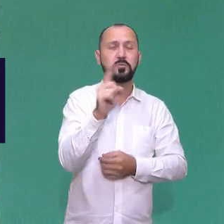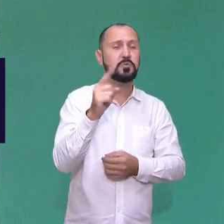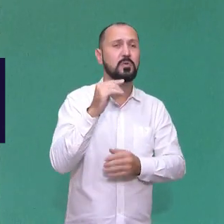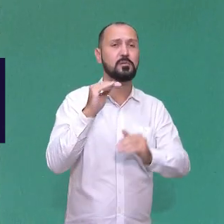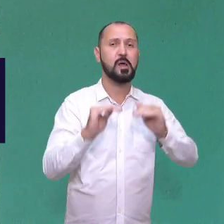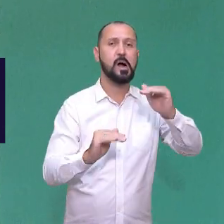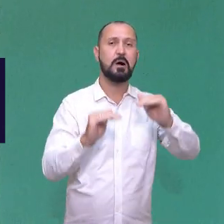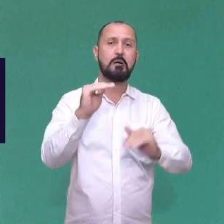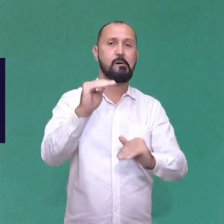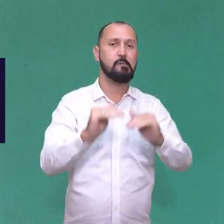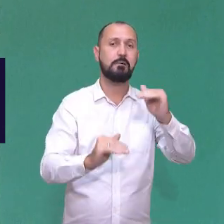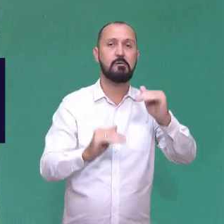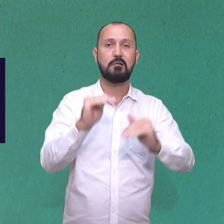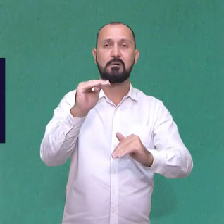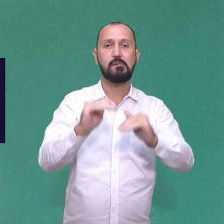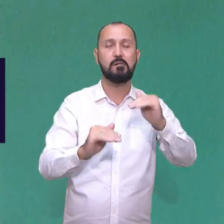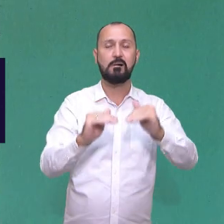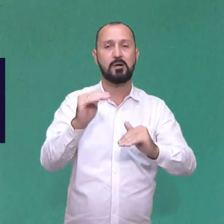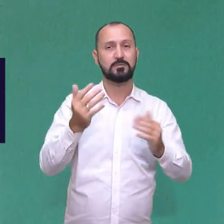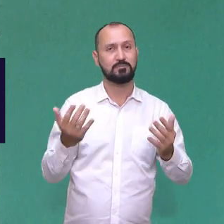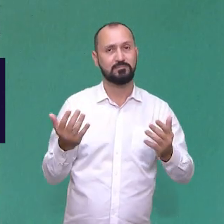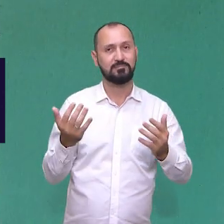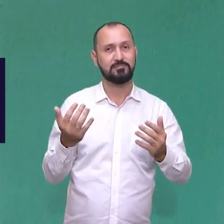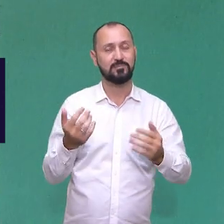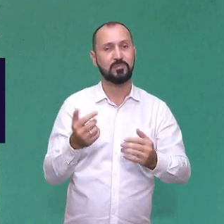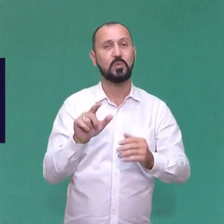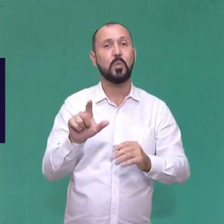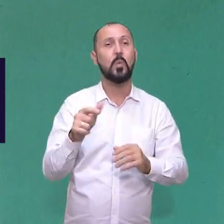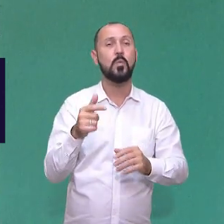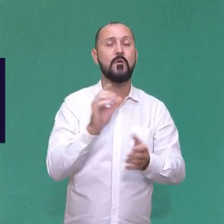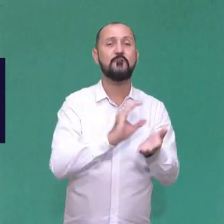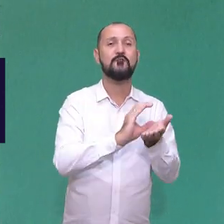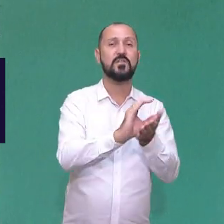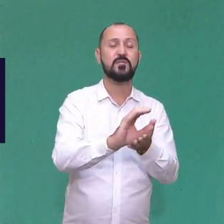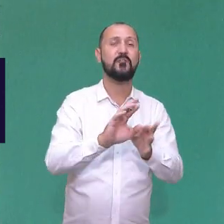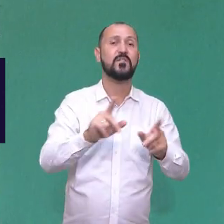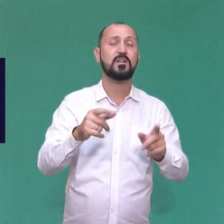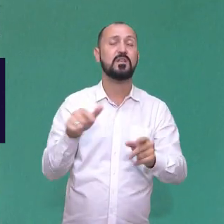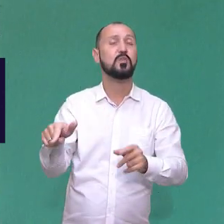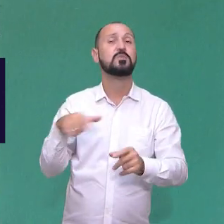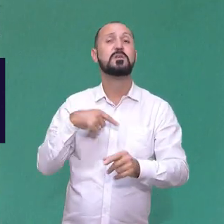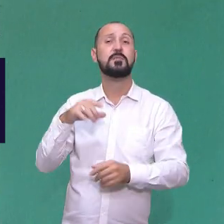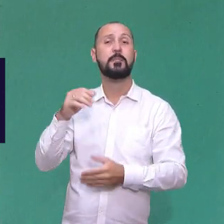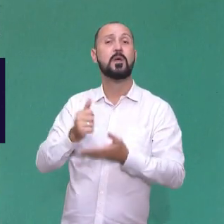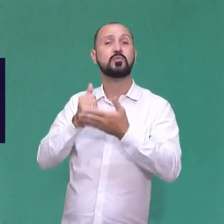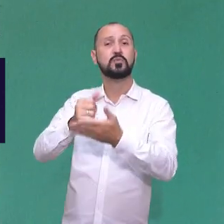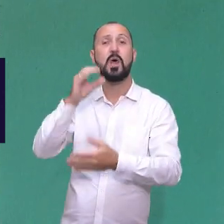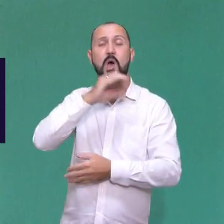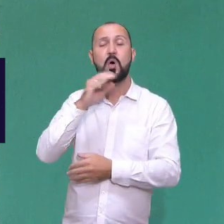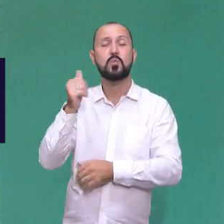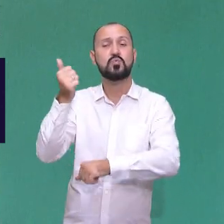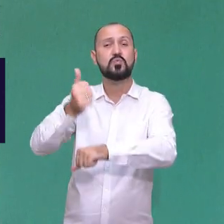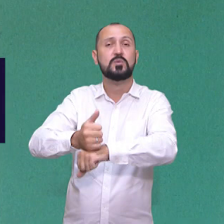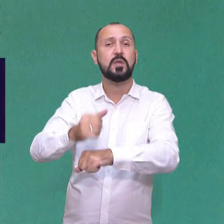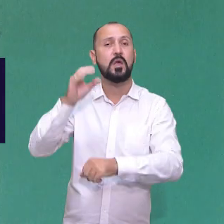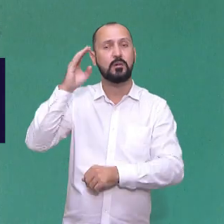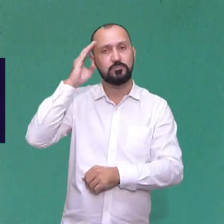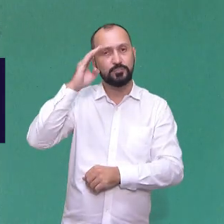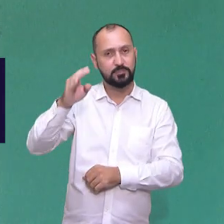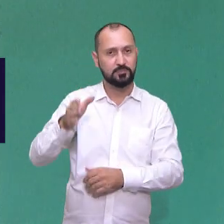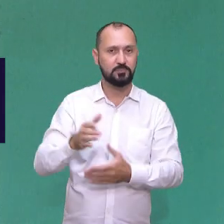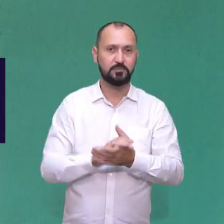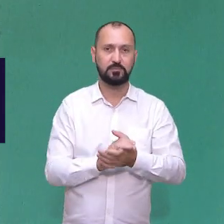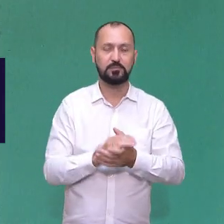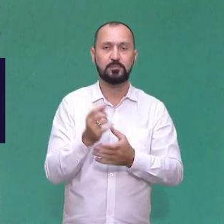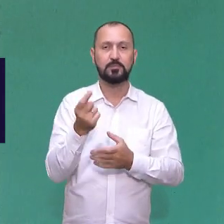dinheiro, né, de uma forma disforme, desproporcional, com outro tipo de investimento que não seja